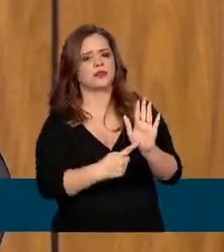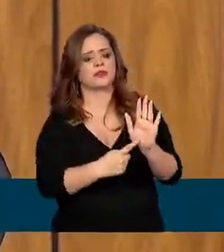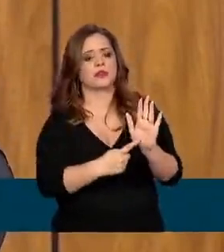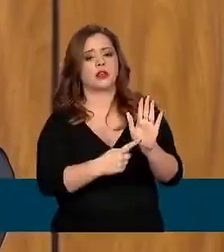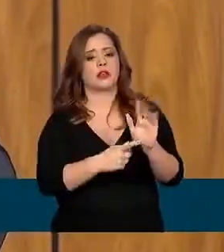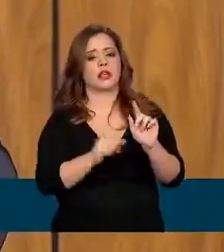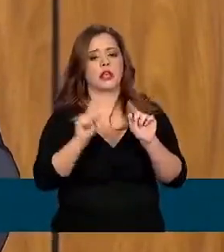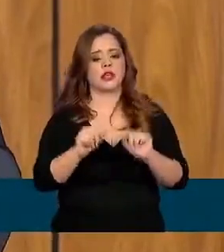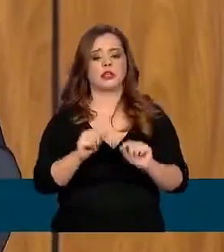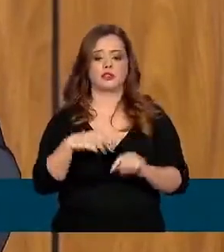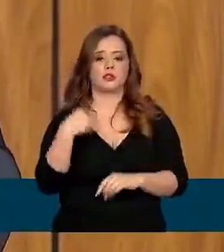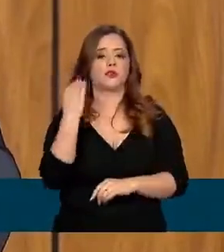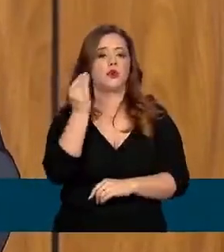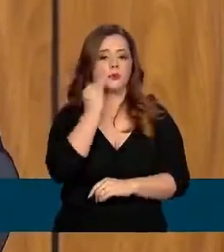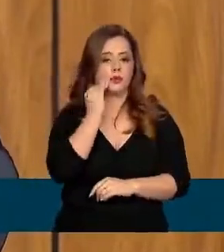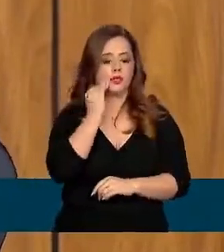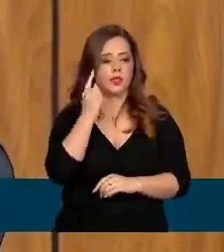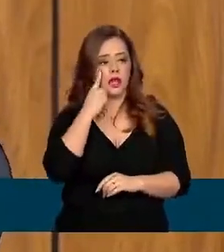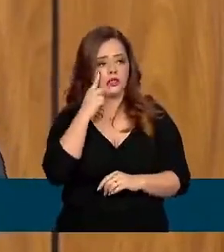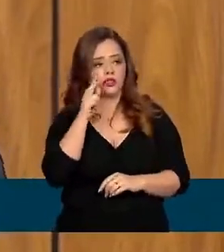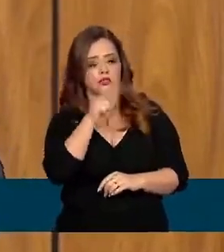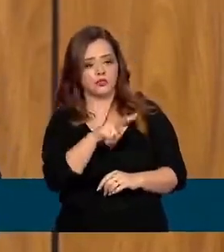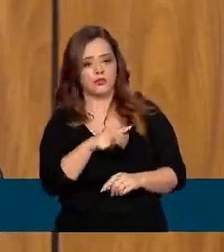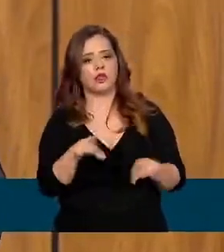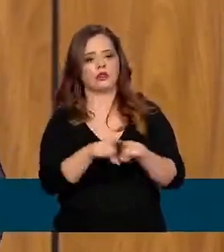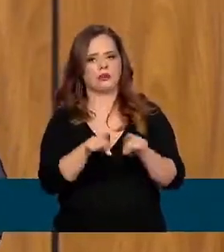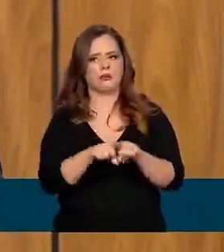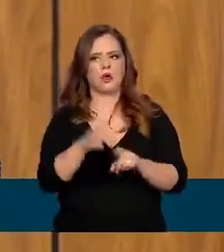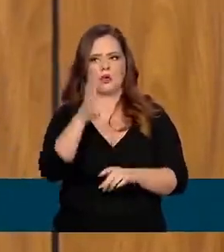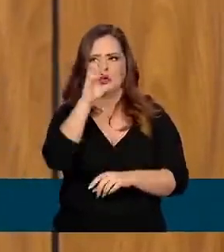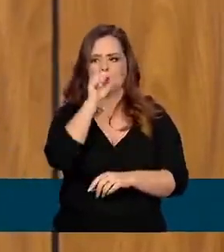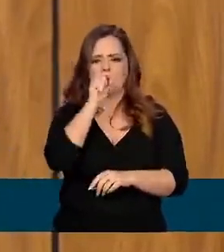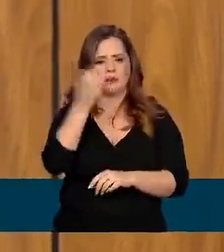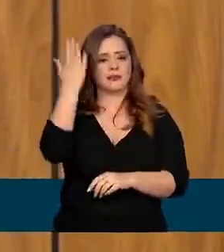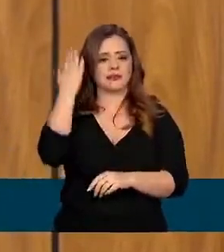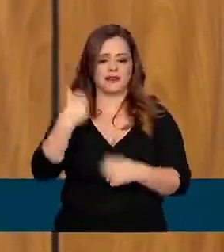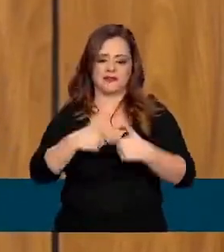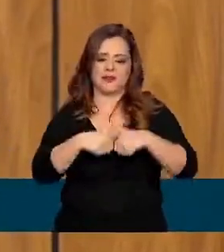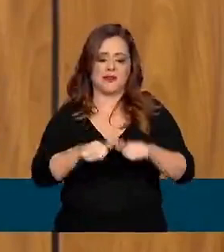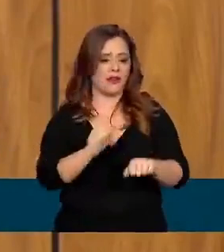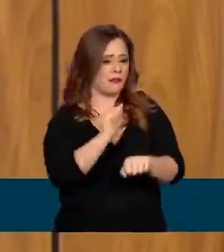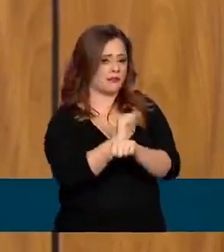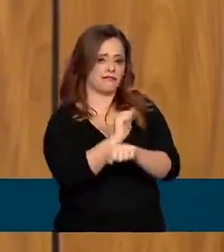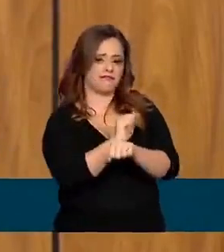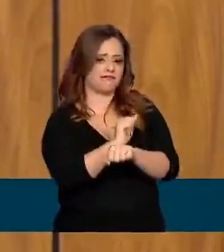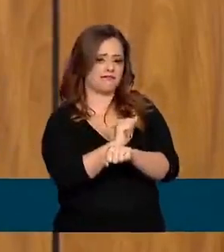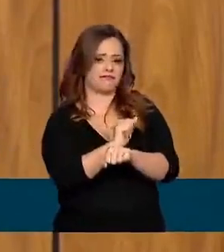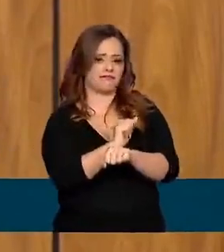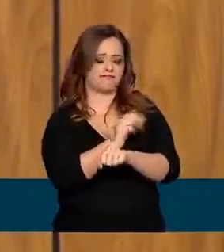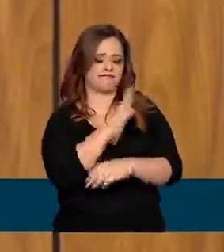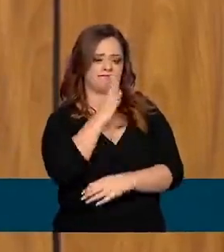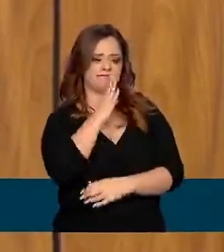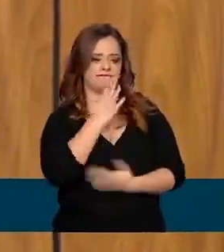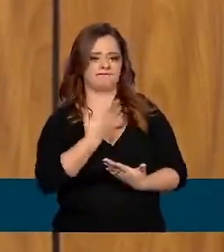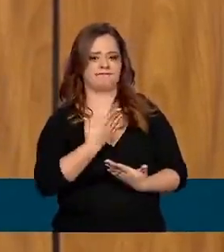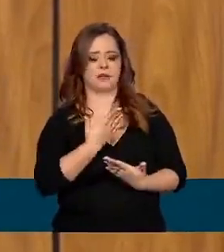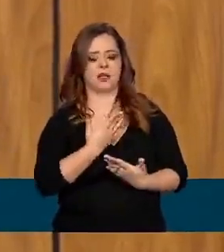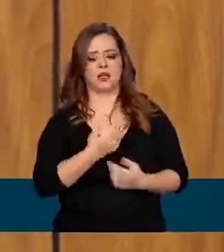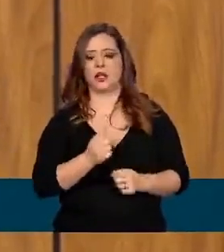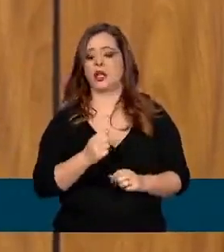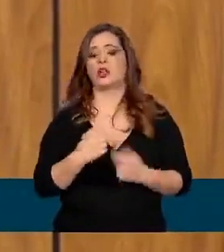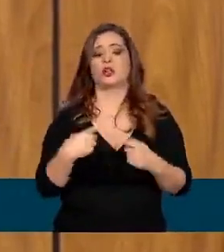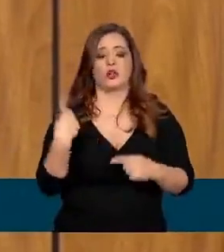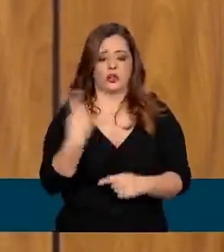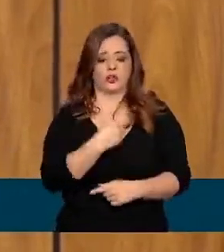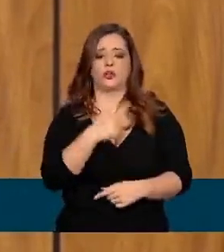e que eu tive a oportunidade de ver sábado passado e fica quieto não é possível na verdade nós tivemos